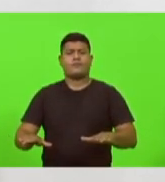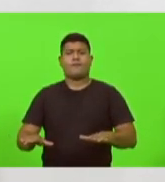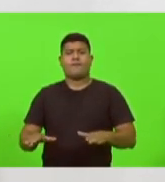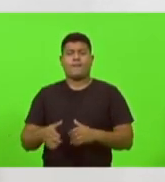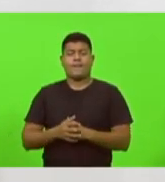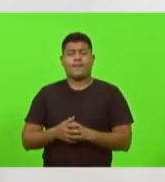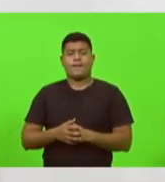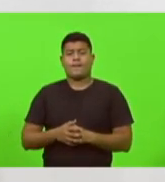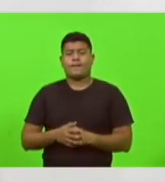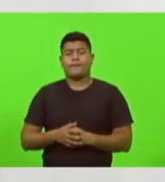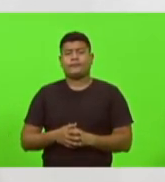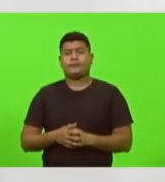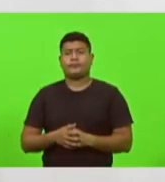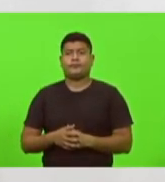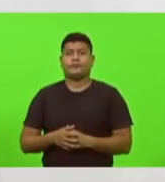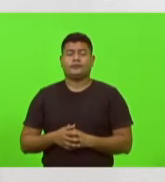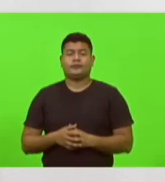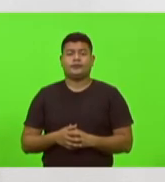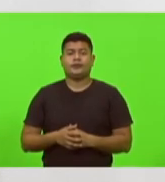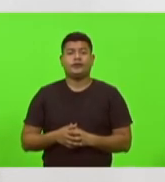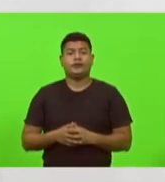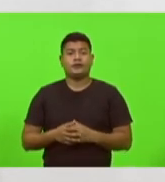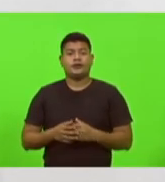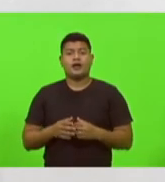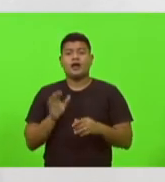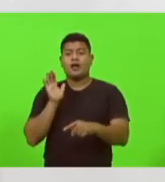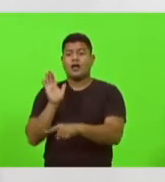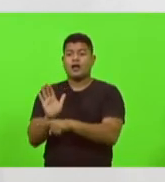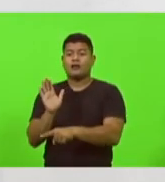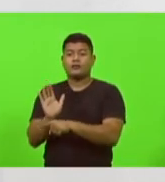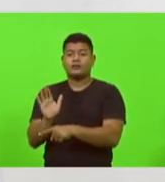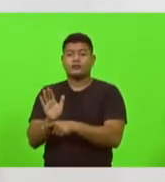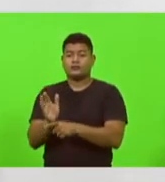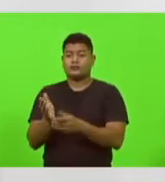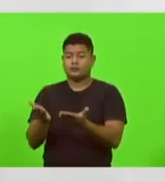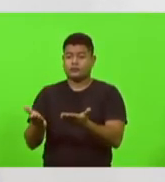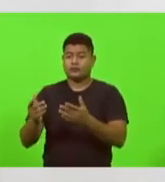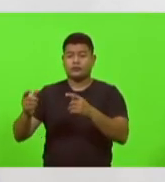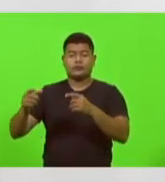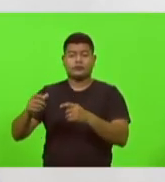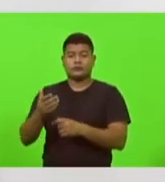dando condições para que o nosso produtor,